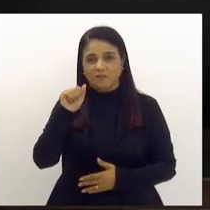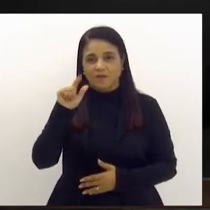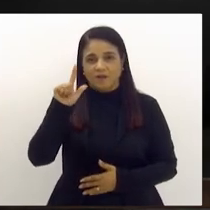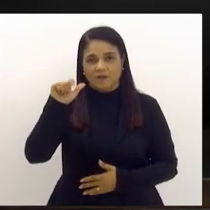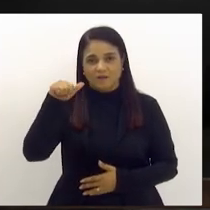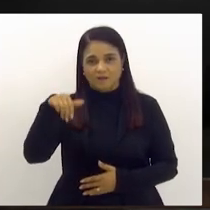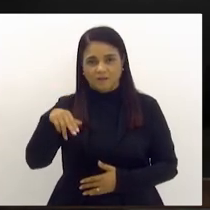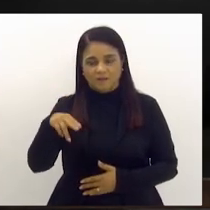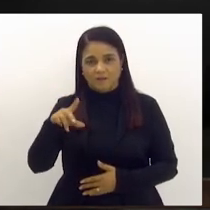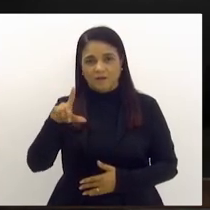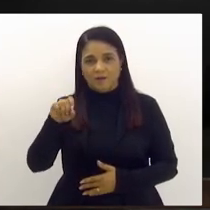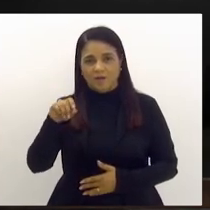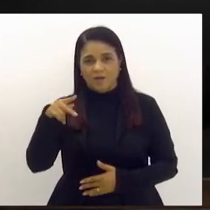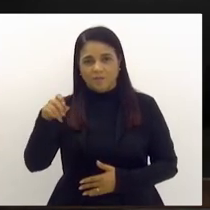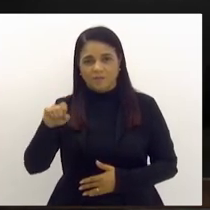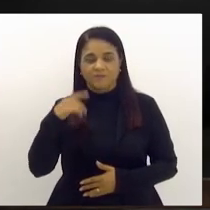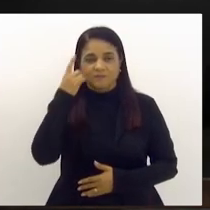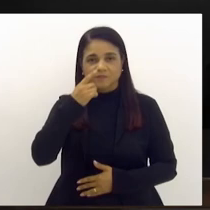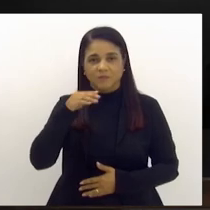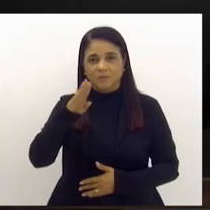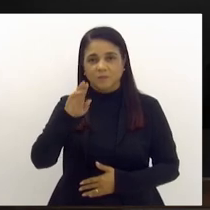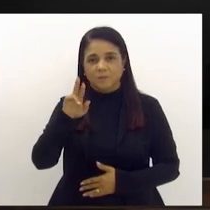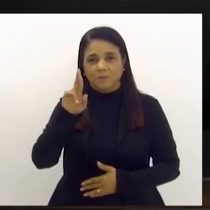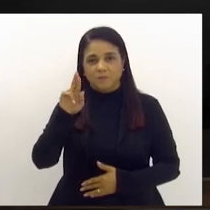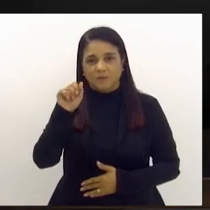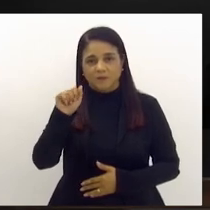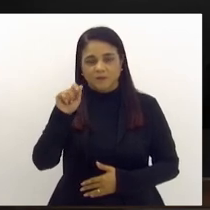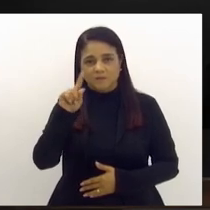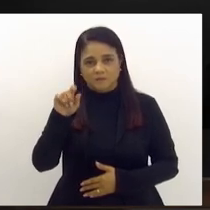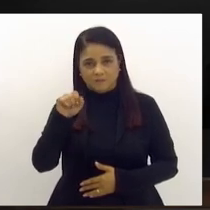Lopes. Deputado Brazão.